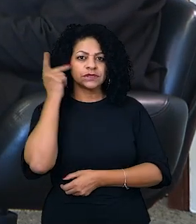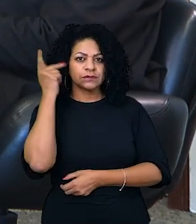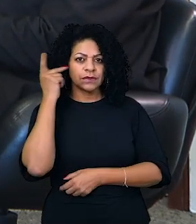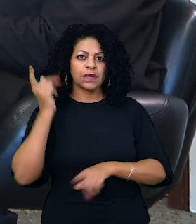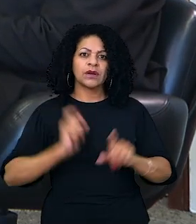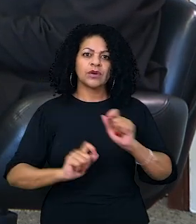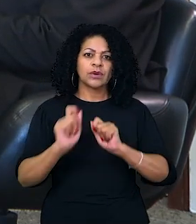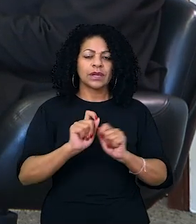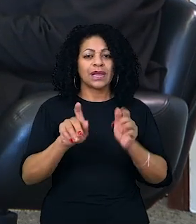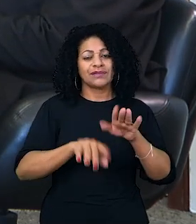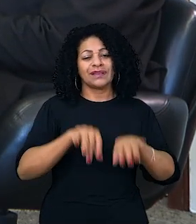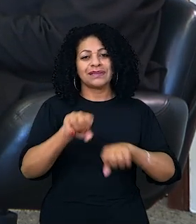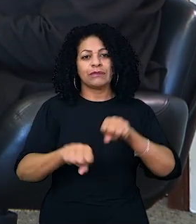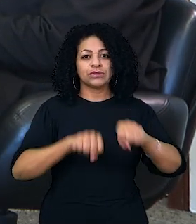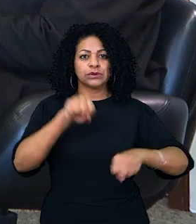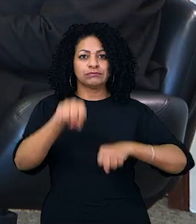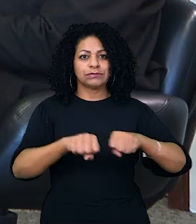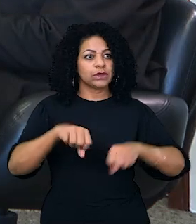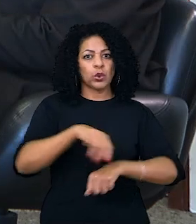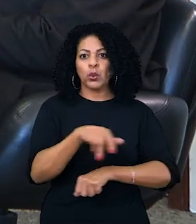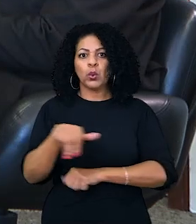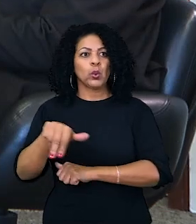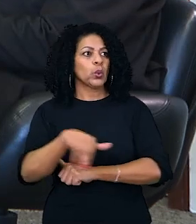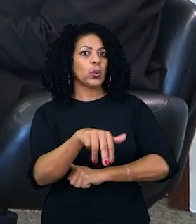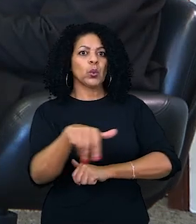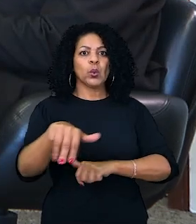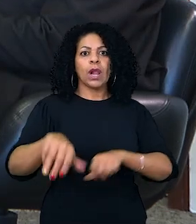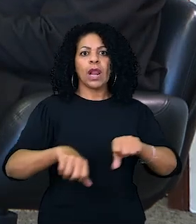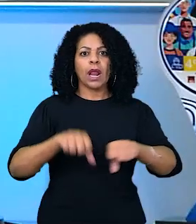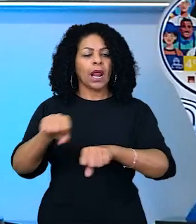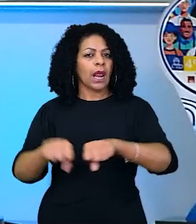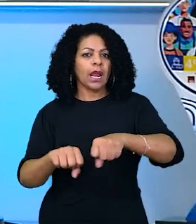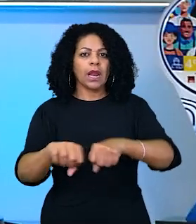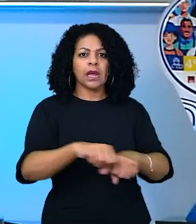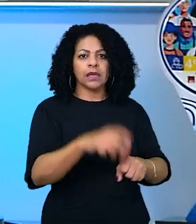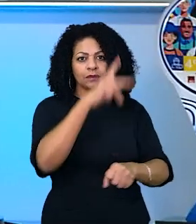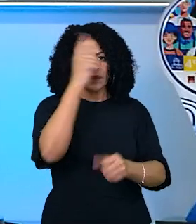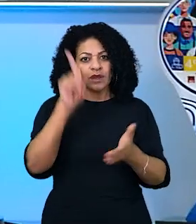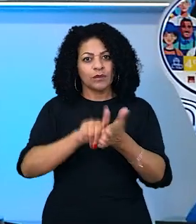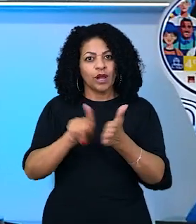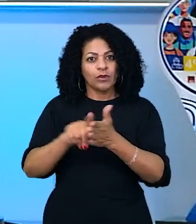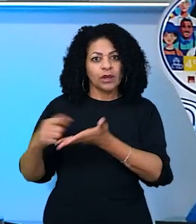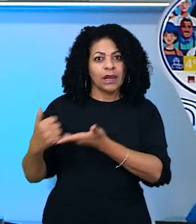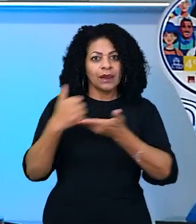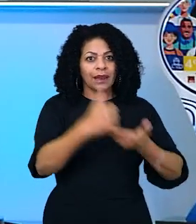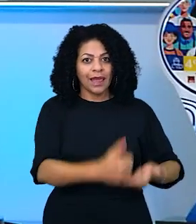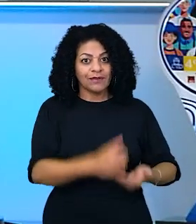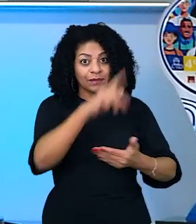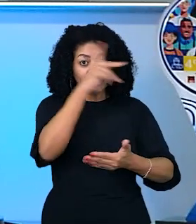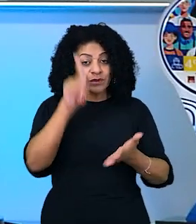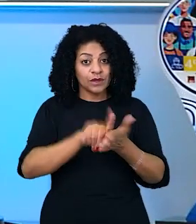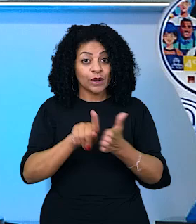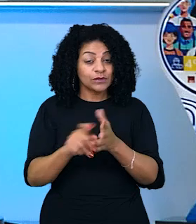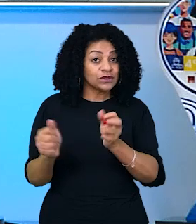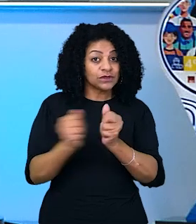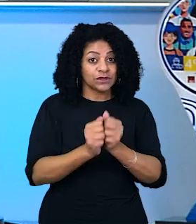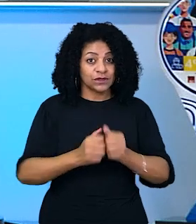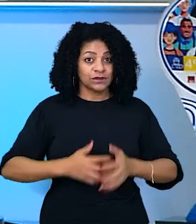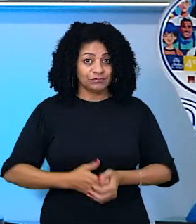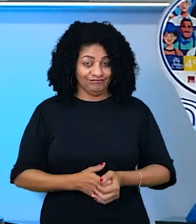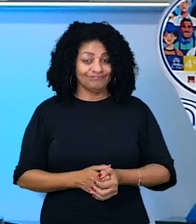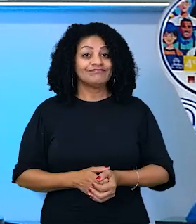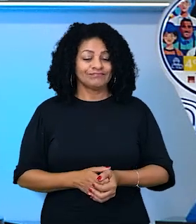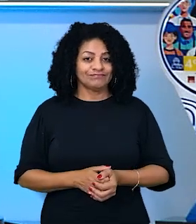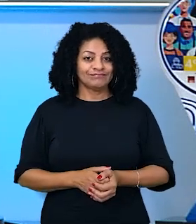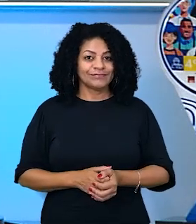permissão das motocicletas levarem transporte de passageiros, que é um debate. Imagina uma cidade do porte de